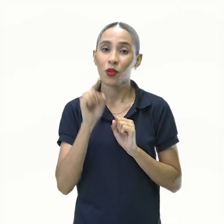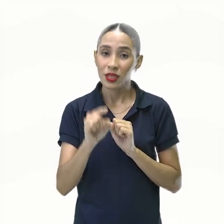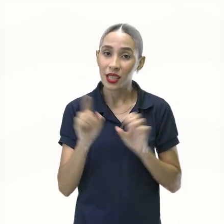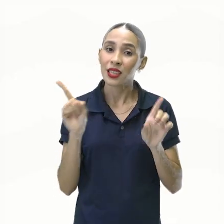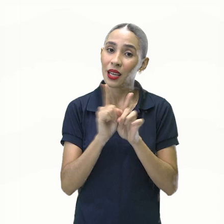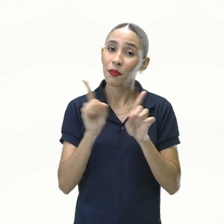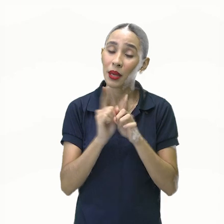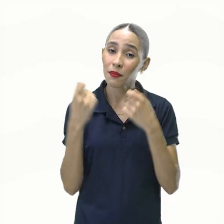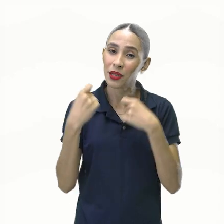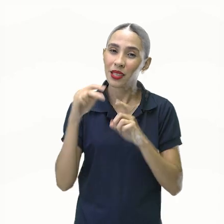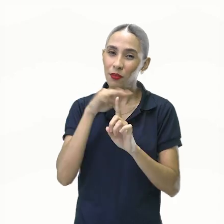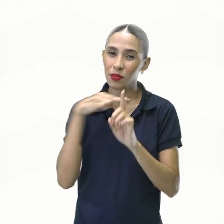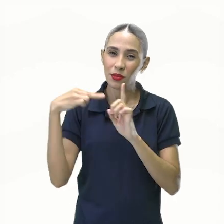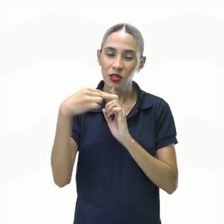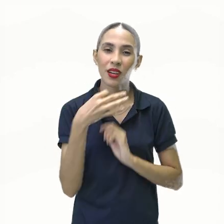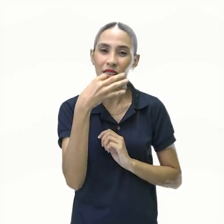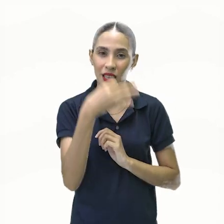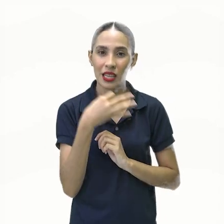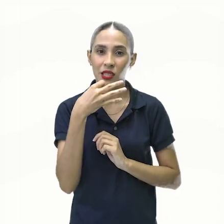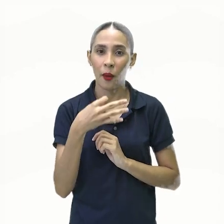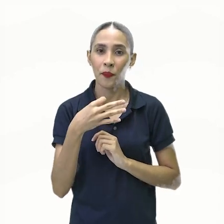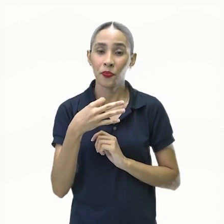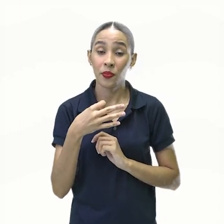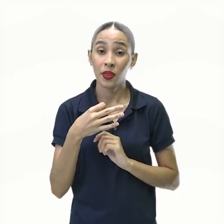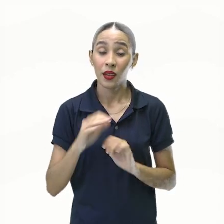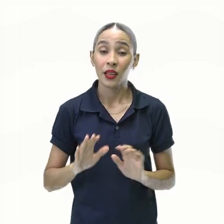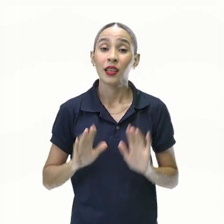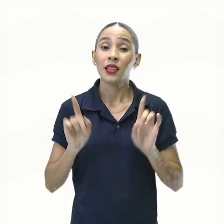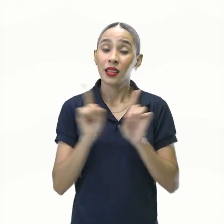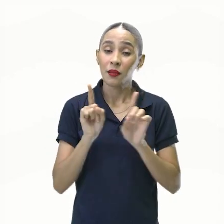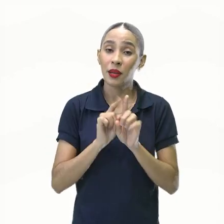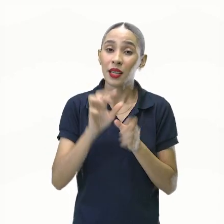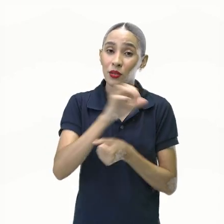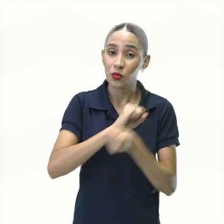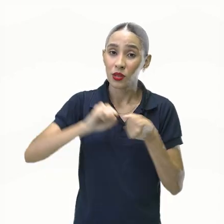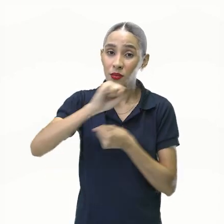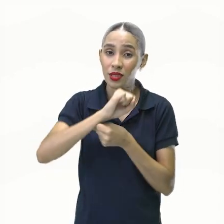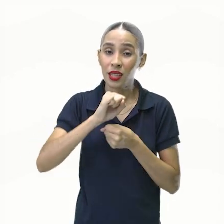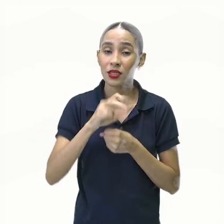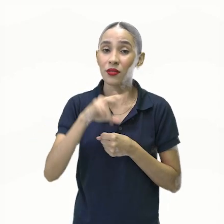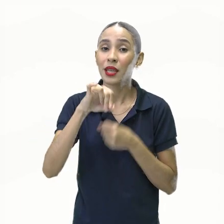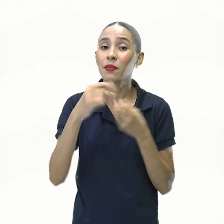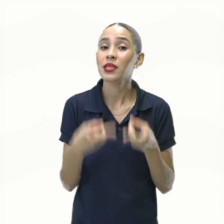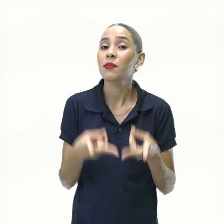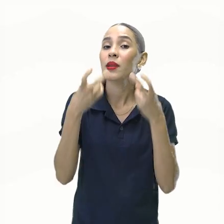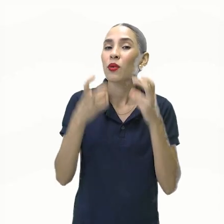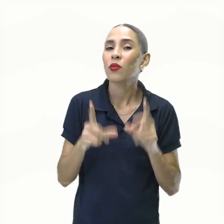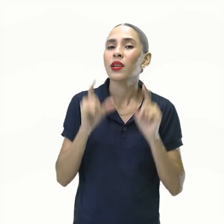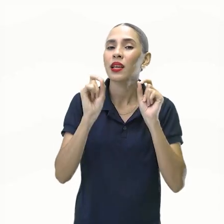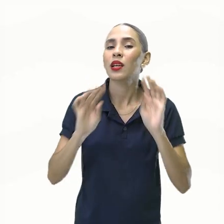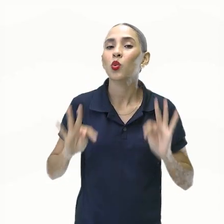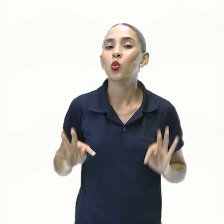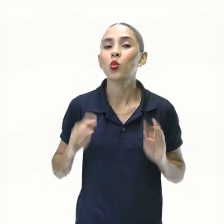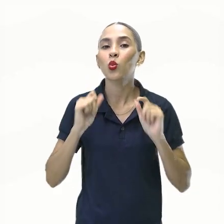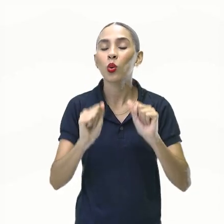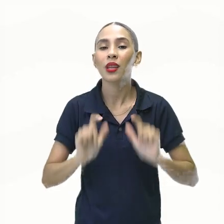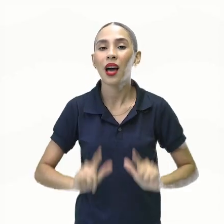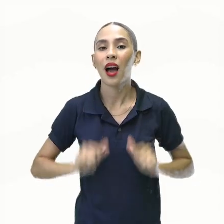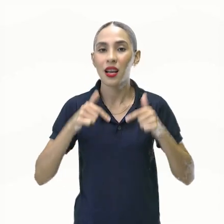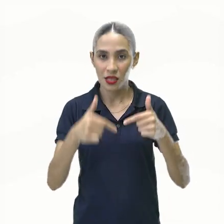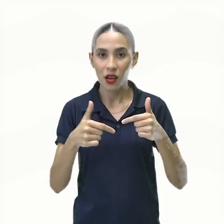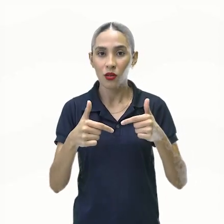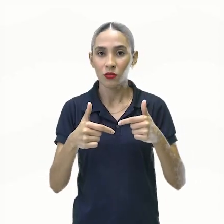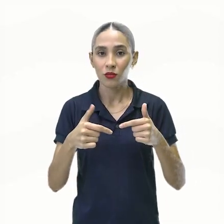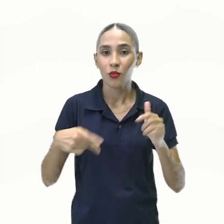você tem que ter esse olhar crítico. E a sustentabilidade, você percebe aí que é toda a